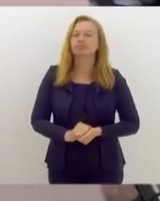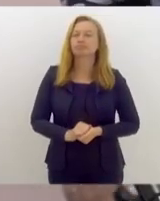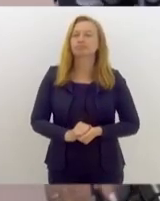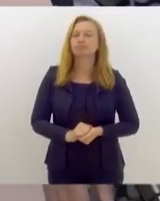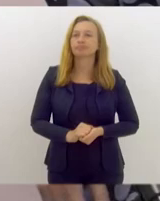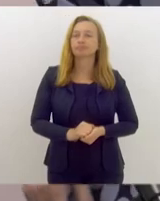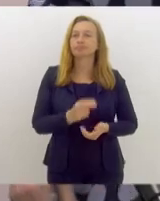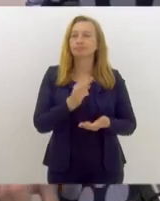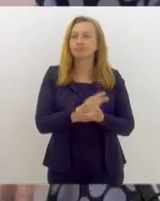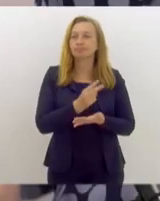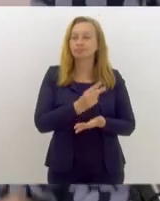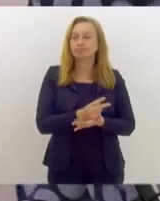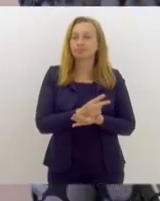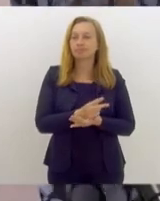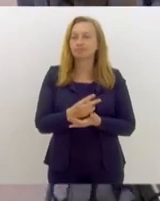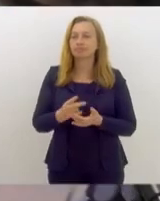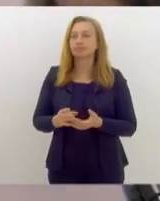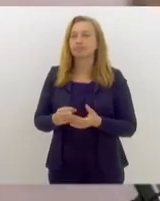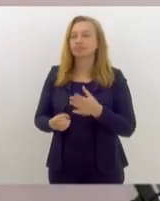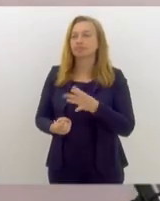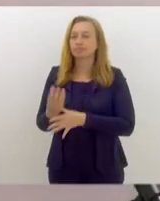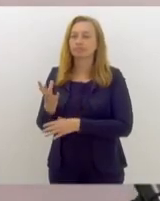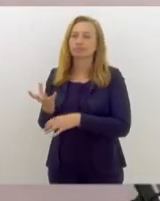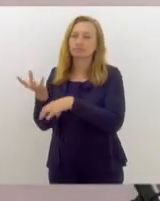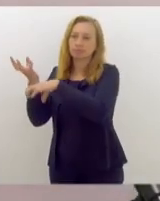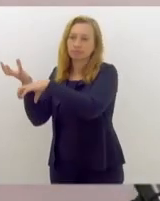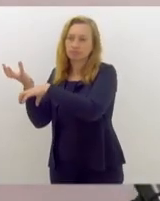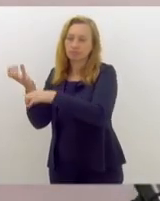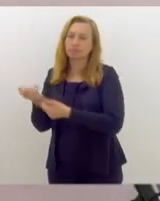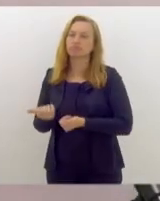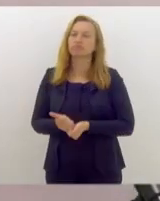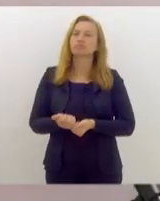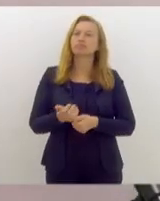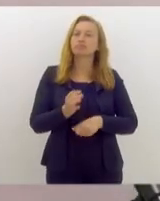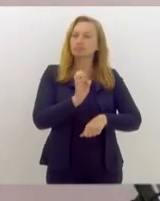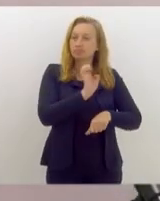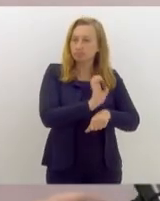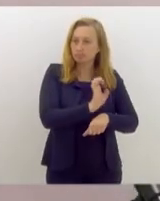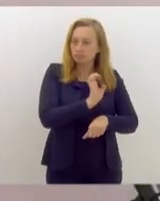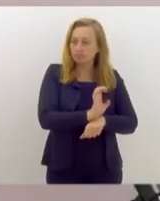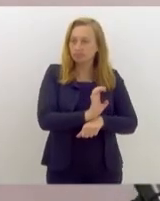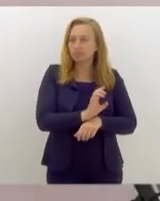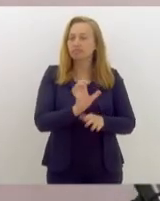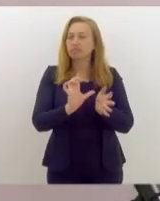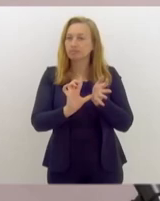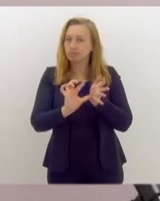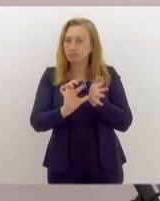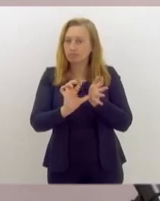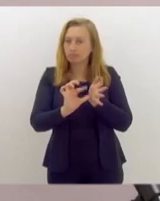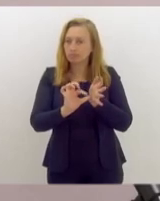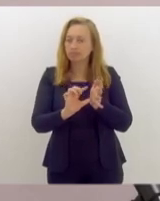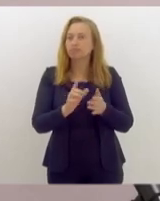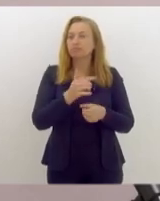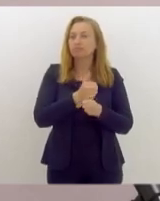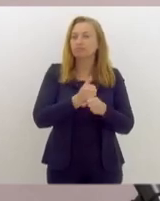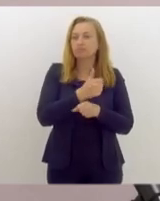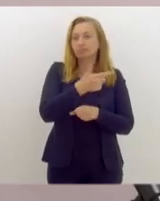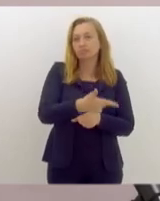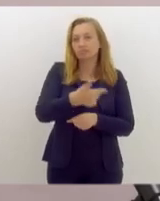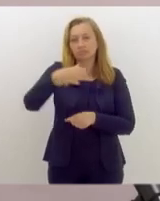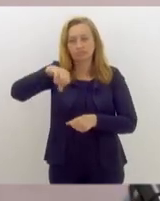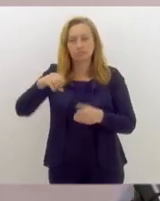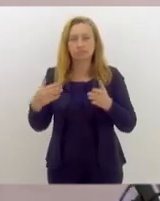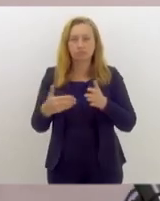Mesmo a realização do Congresso Estadual de Educação do Rio de Janeiro, feito já com atraso no ano de 2019,